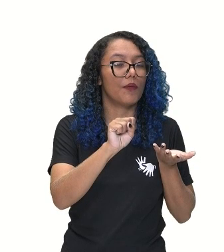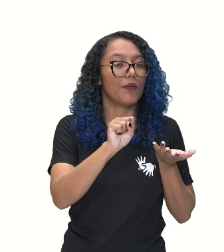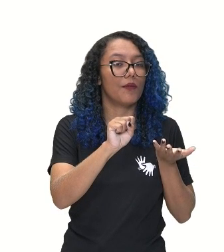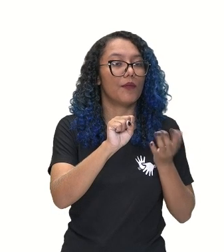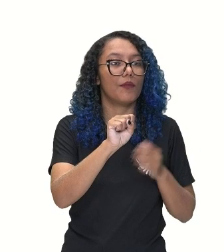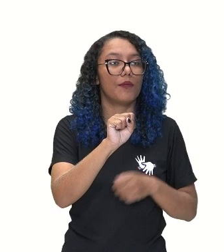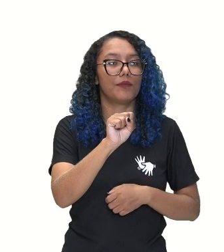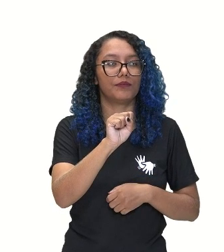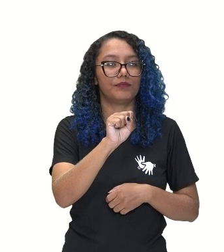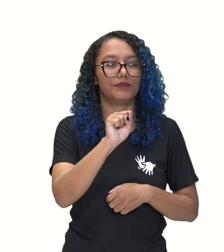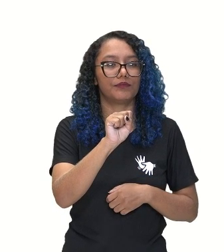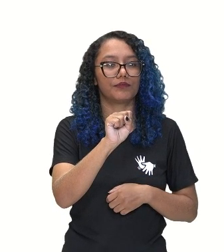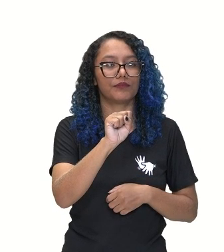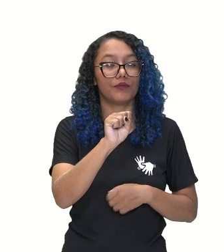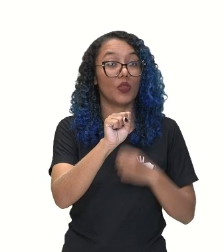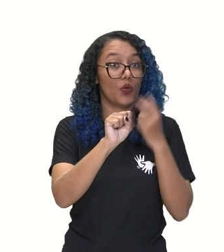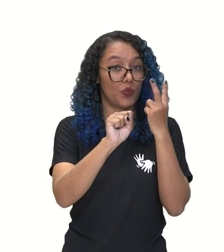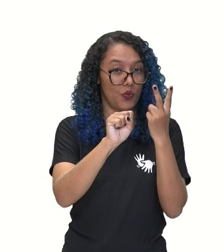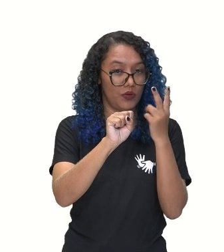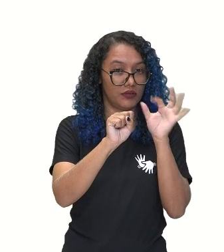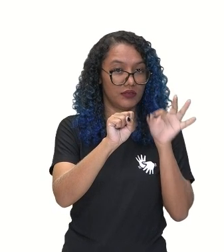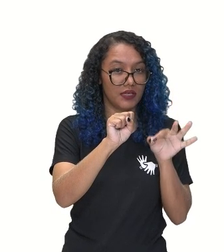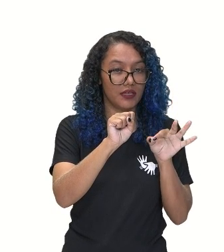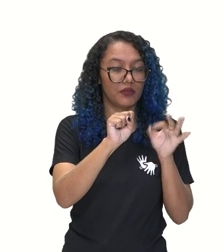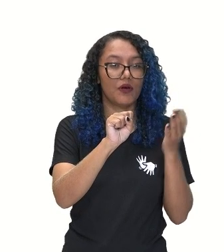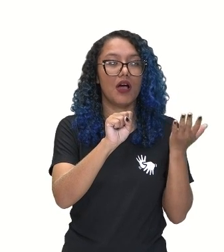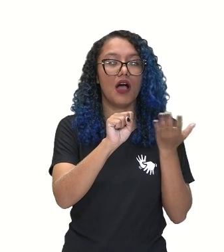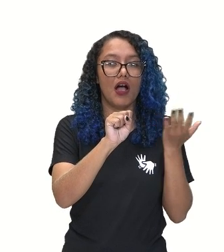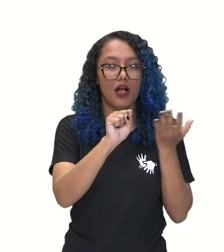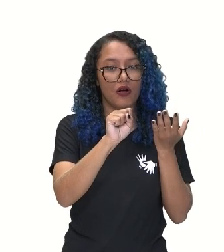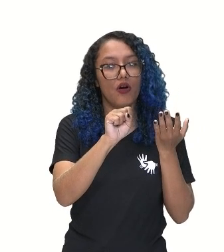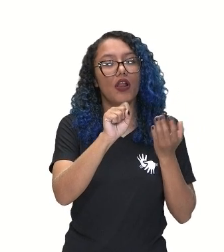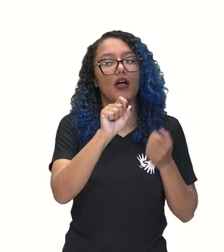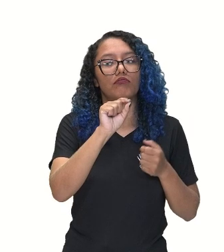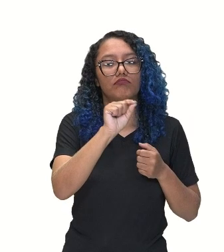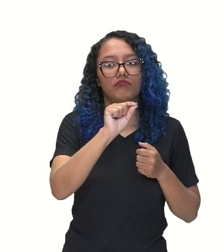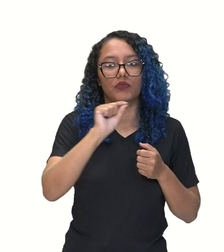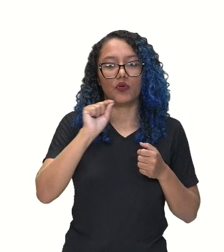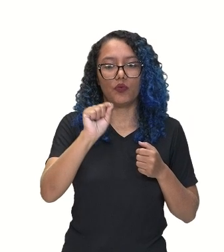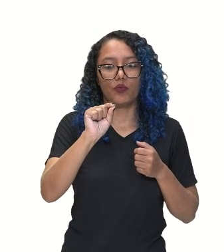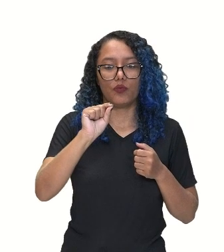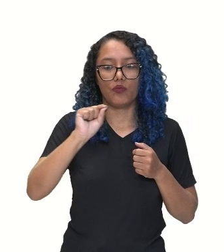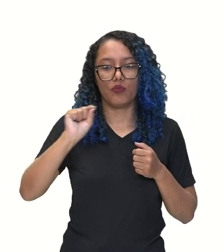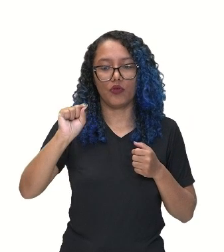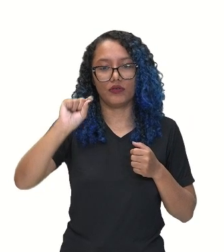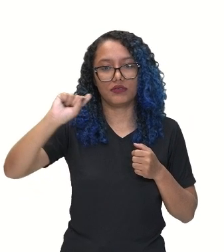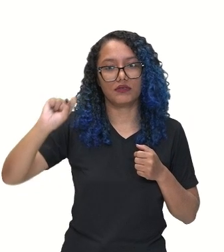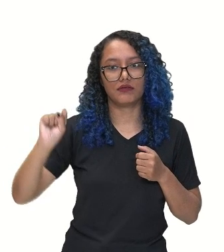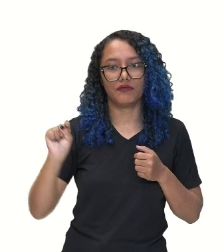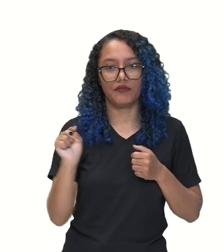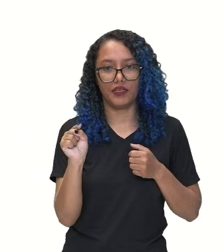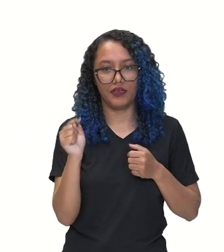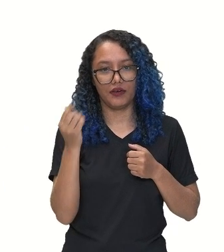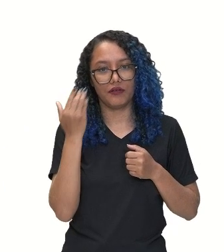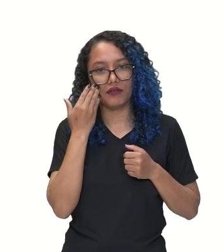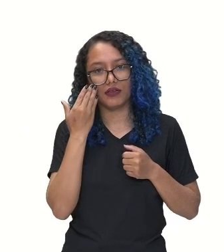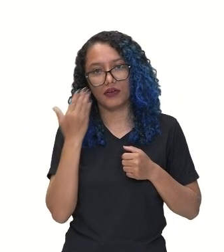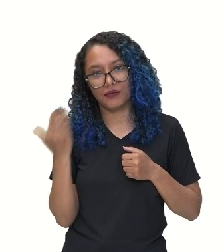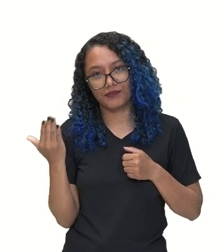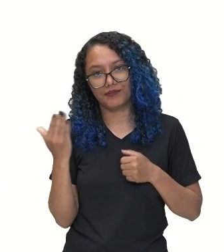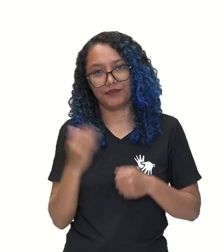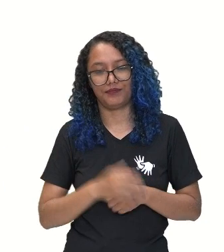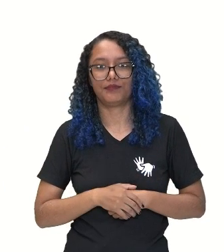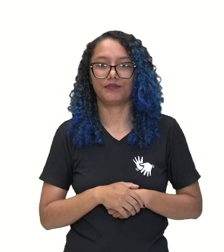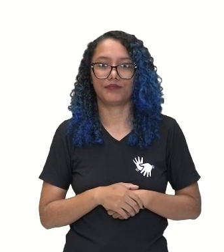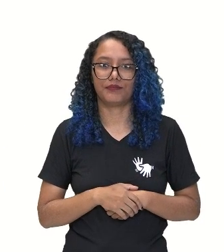para a esquerda, se são 2 zeros, 2 casas decimais. Aí está. Então, essa aí nós